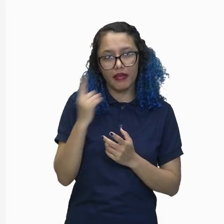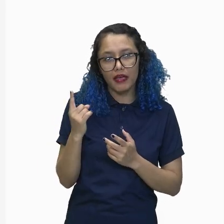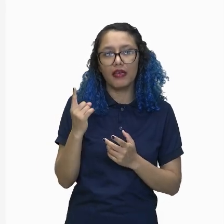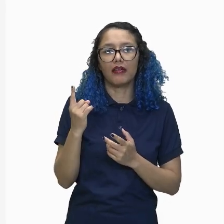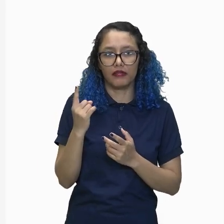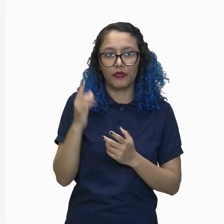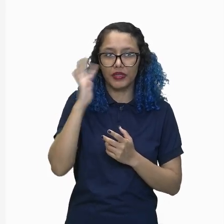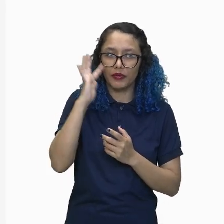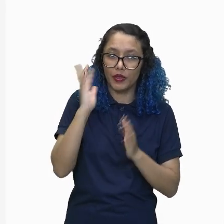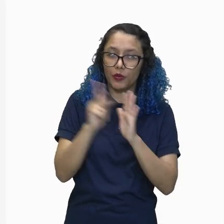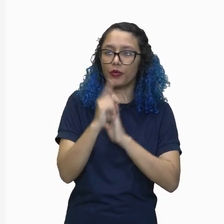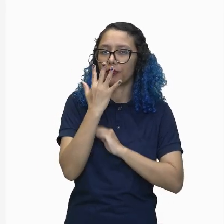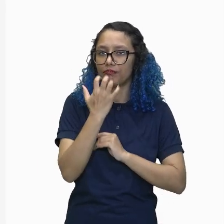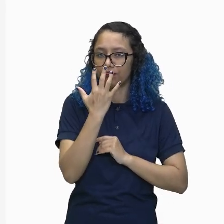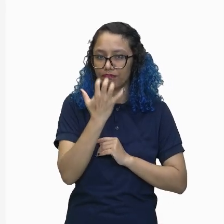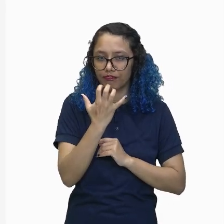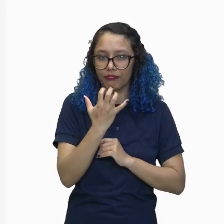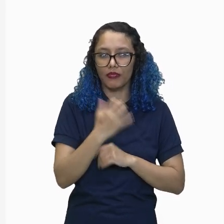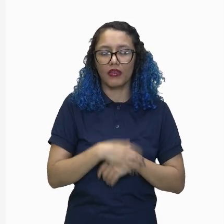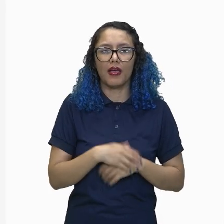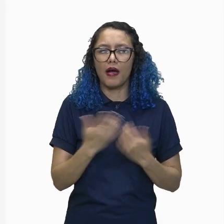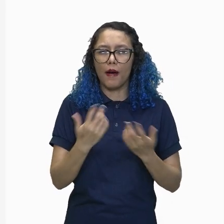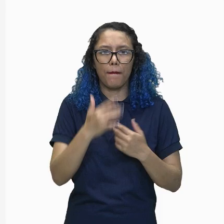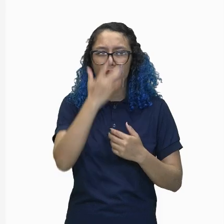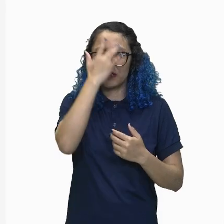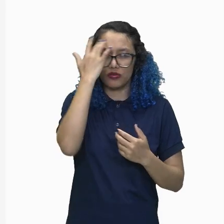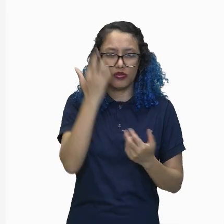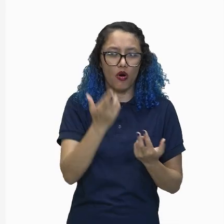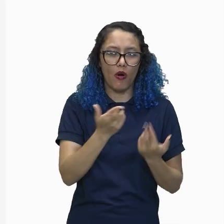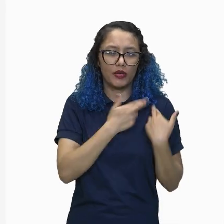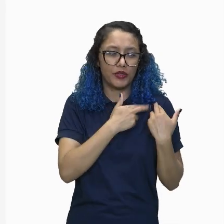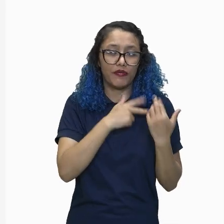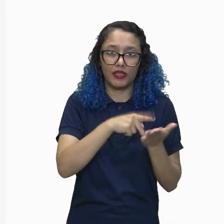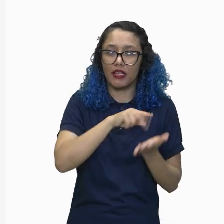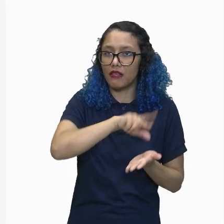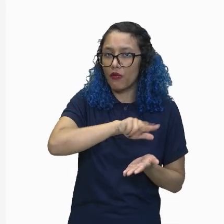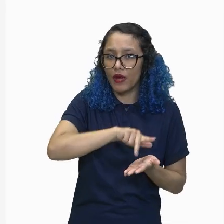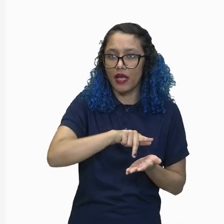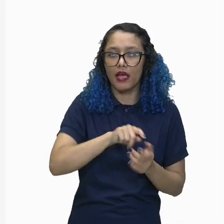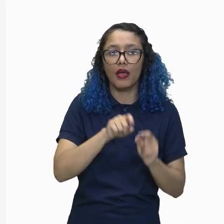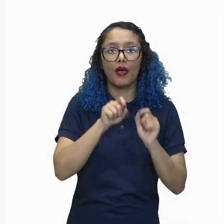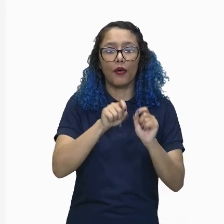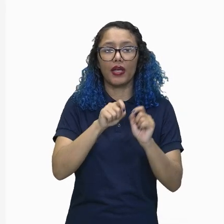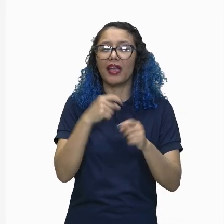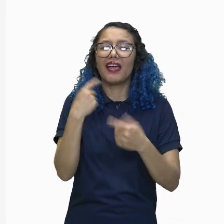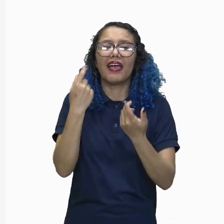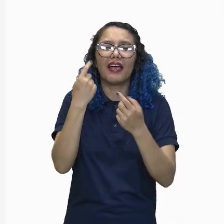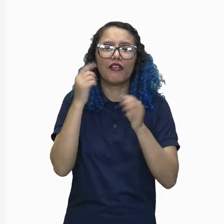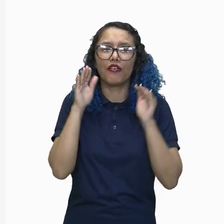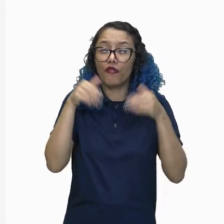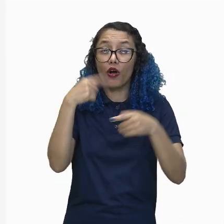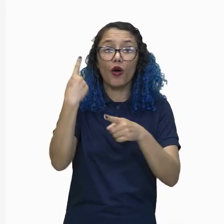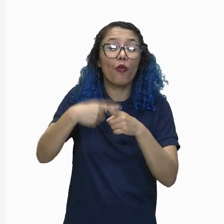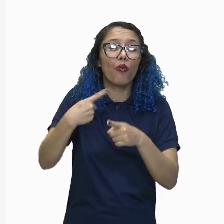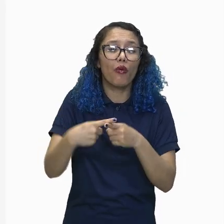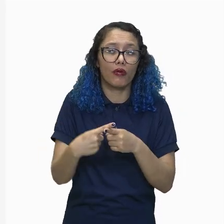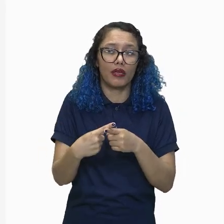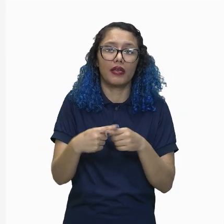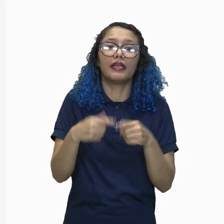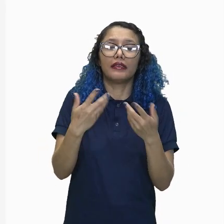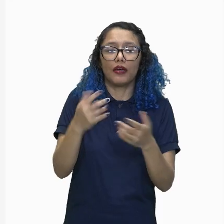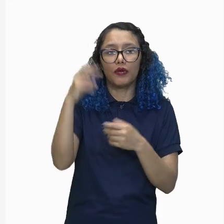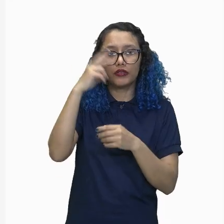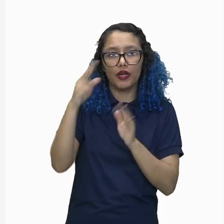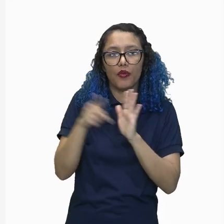tá? Então não é mais quem tem, mas o porquê. E a história do conhecimento humano, então, é